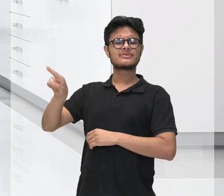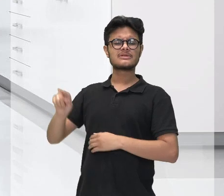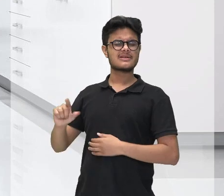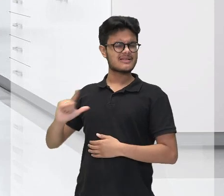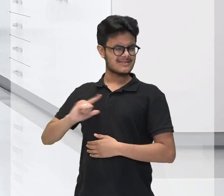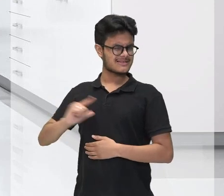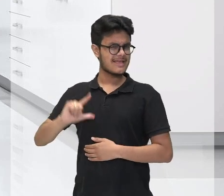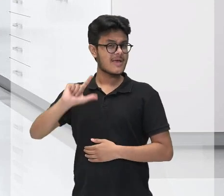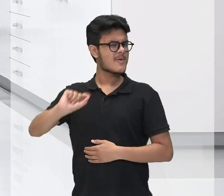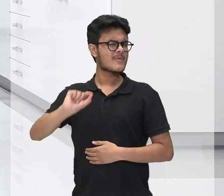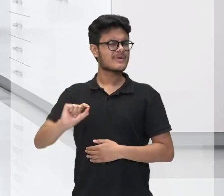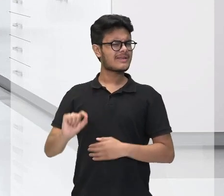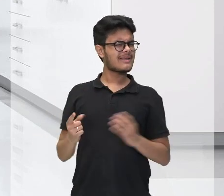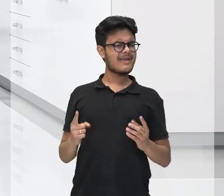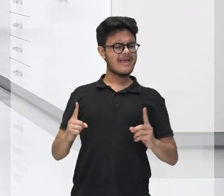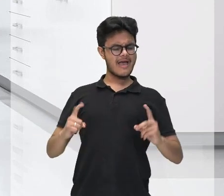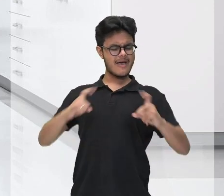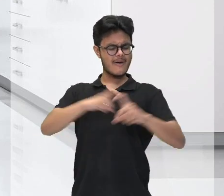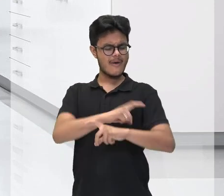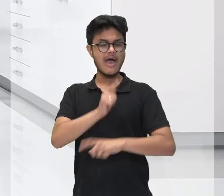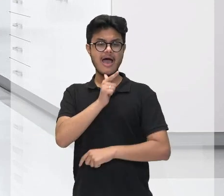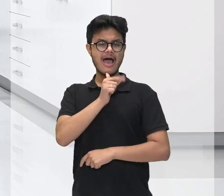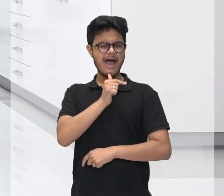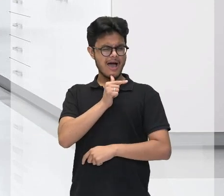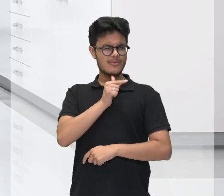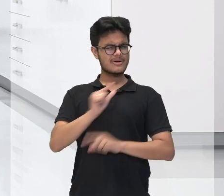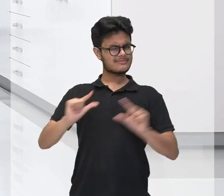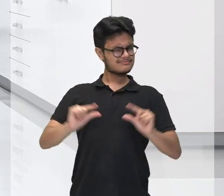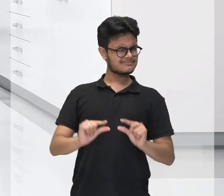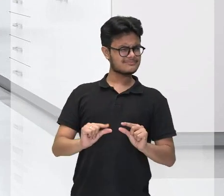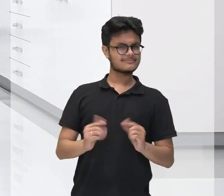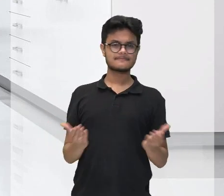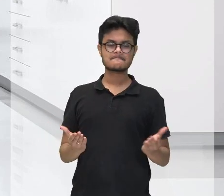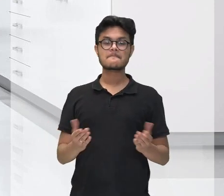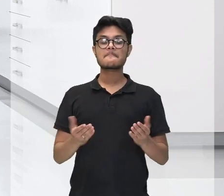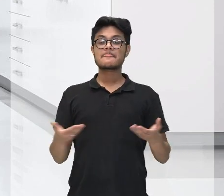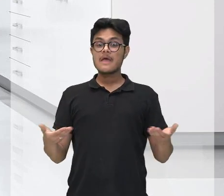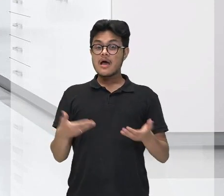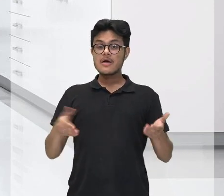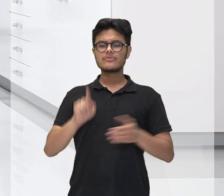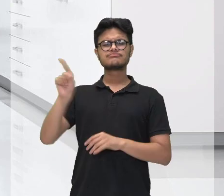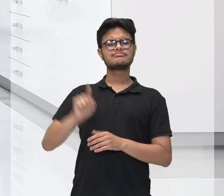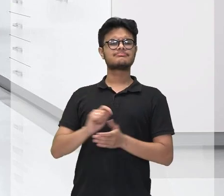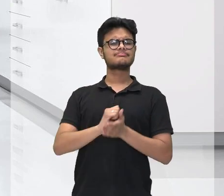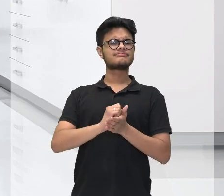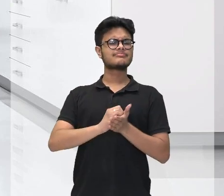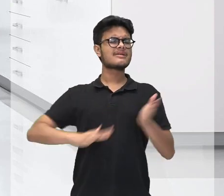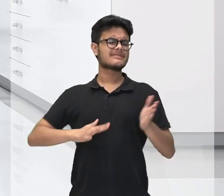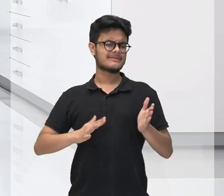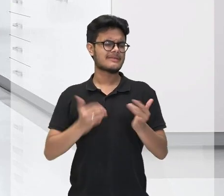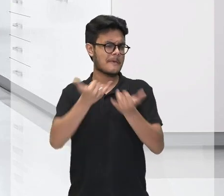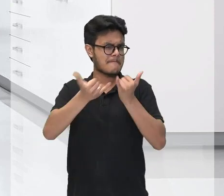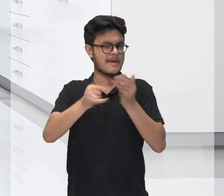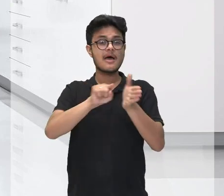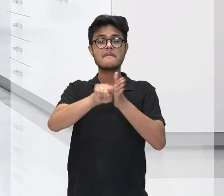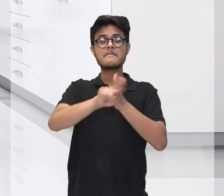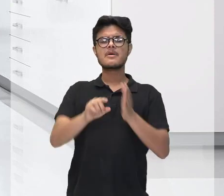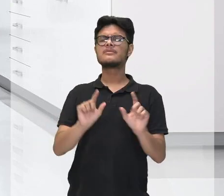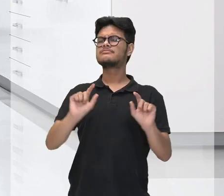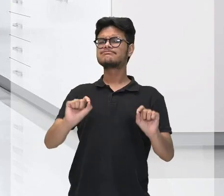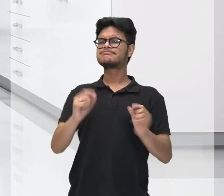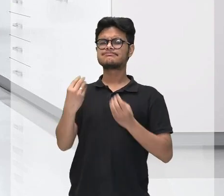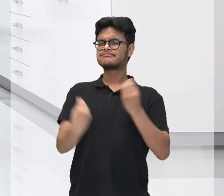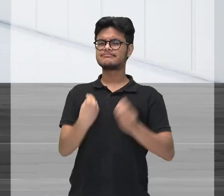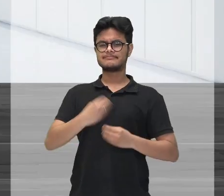que tem micro-organismo nessa água? Então, nesta atividade prática, nós vamos ver aí o que